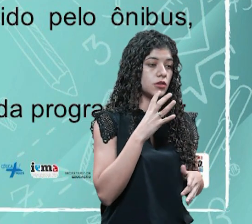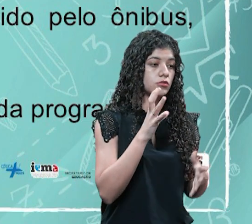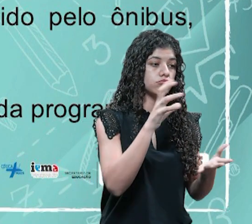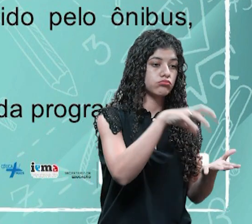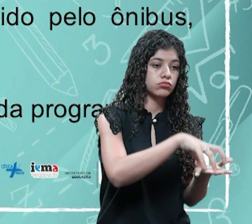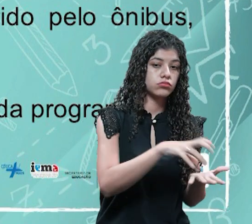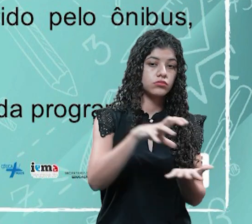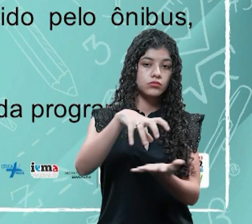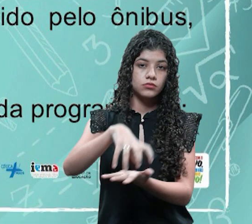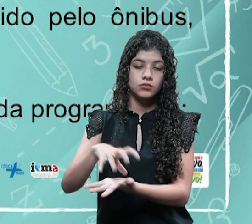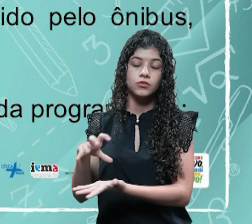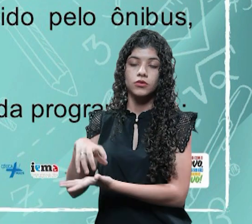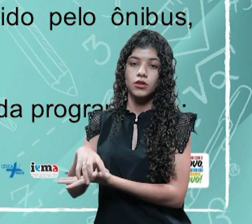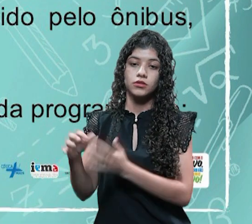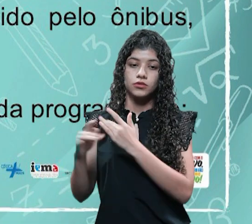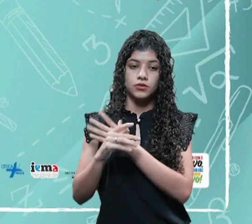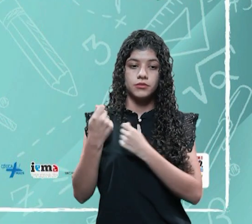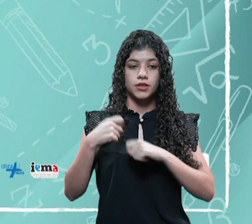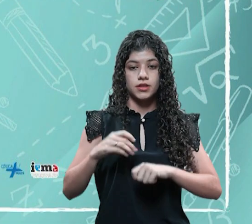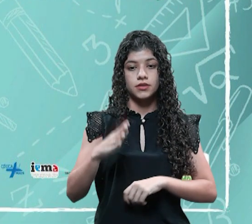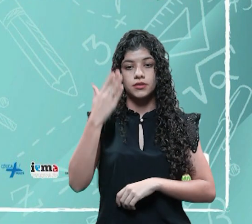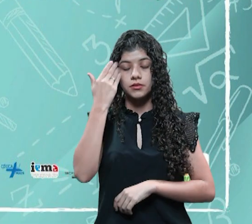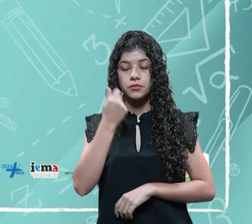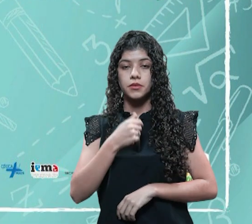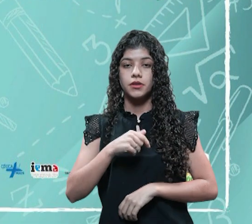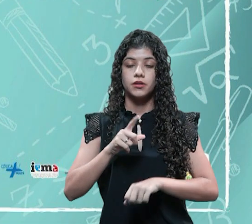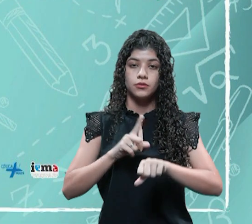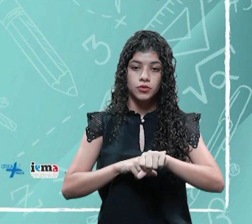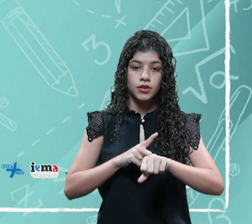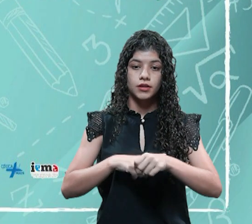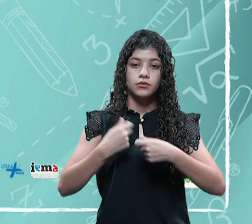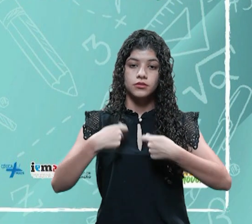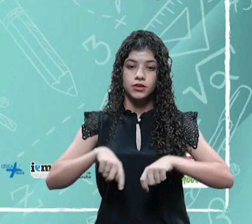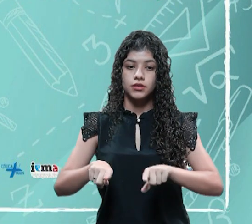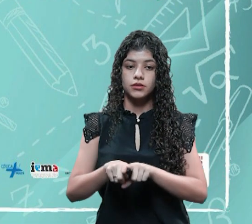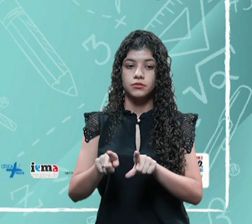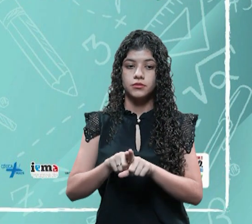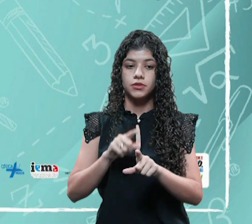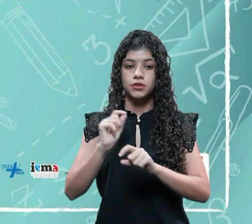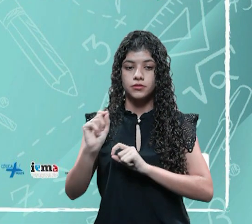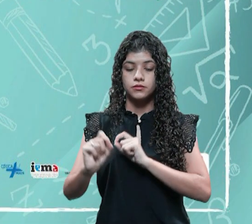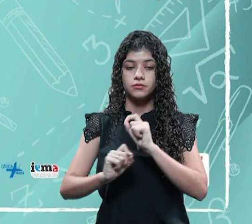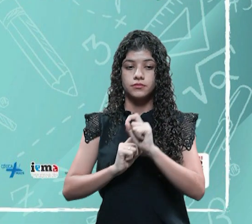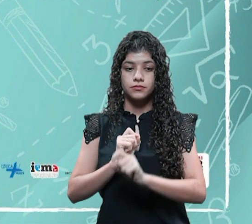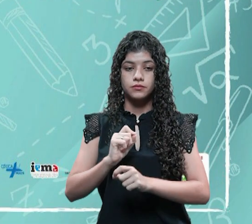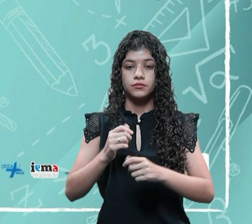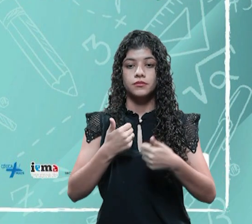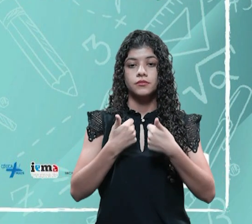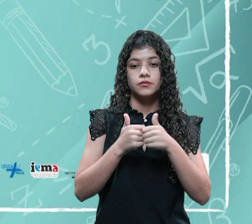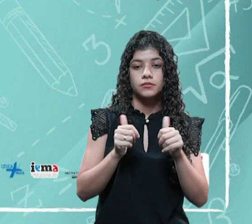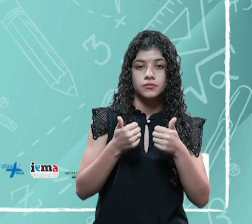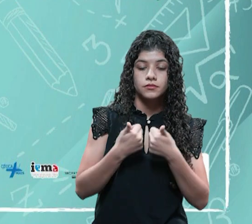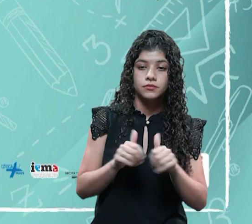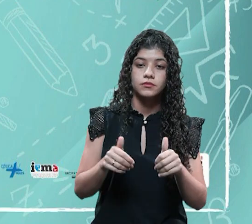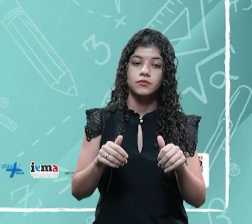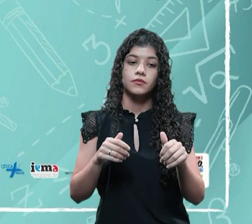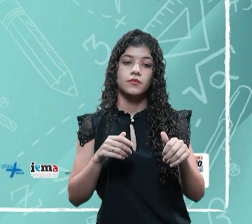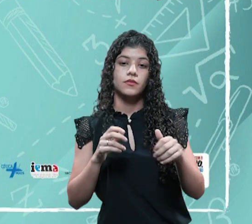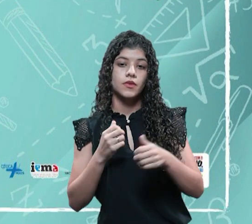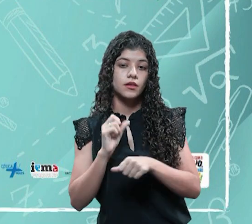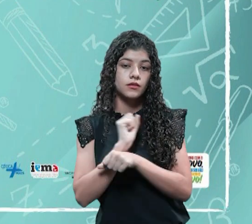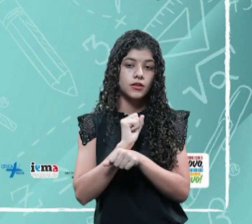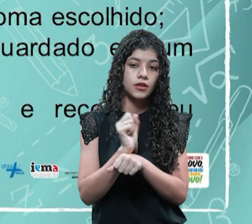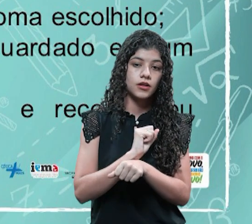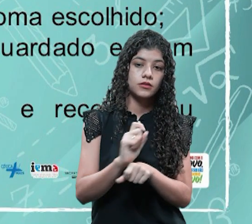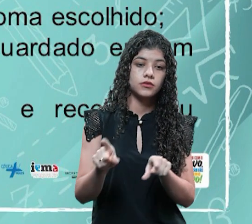pontos turísticos, a gente tem que saber o horário. Tem os serviços de transportes, né, que são responsáveis pelo esse